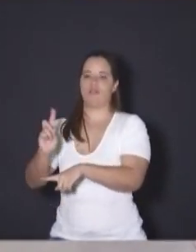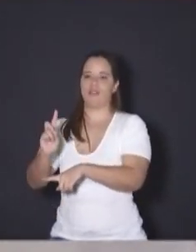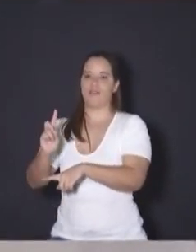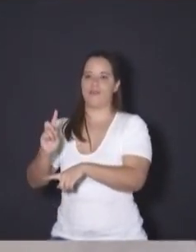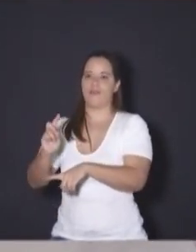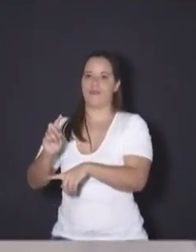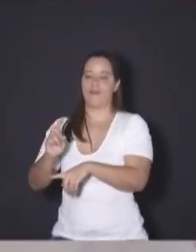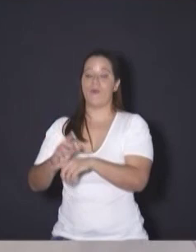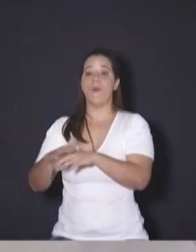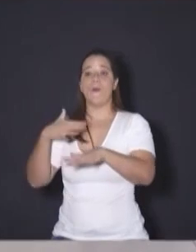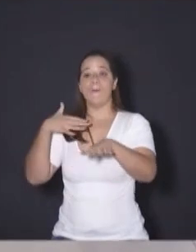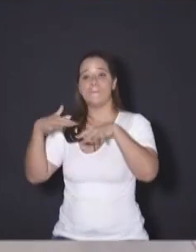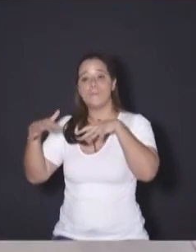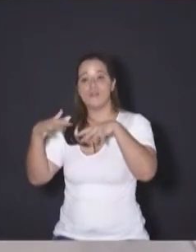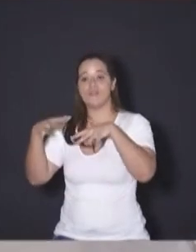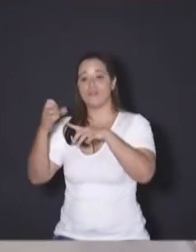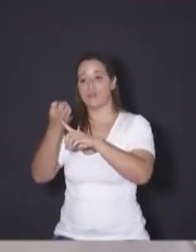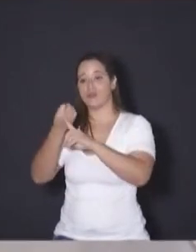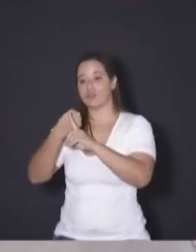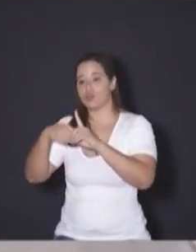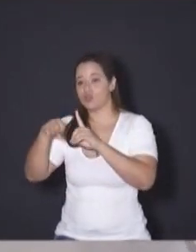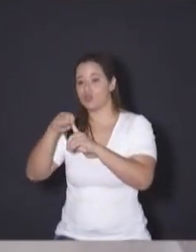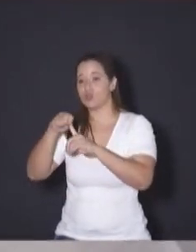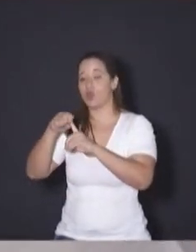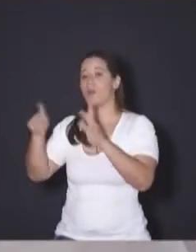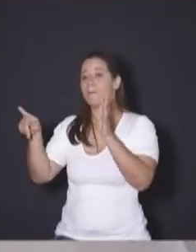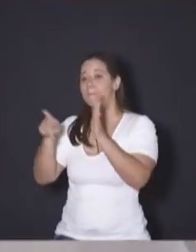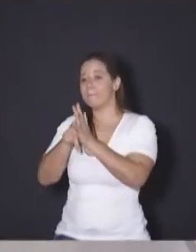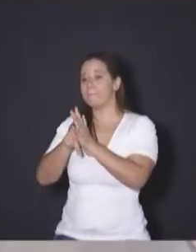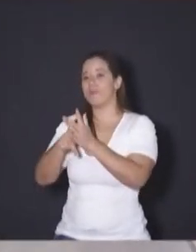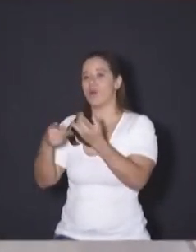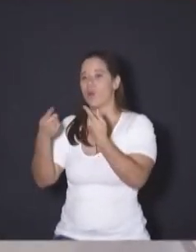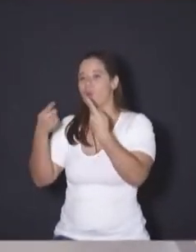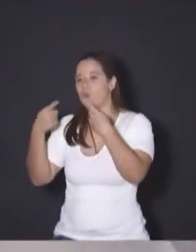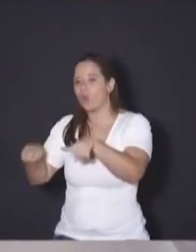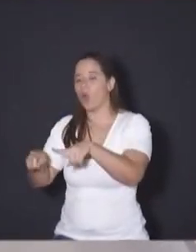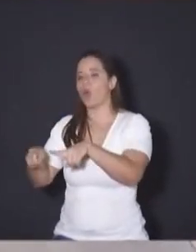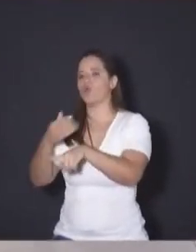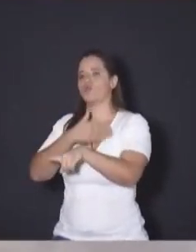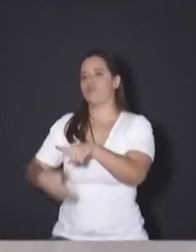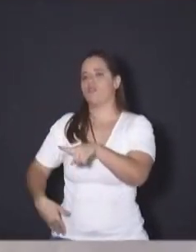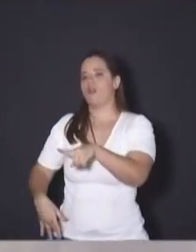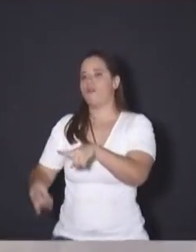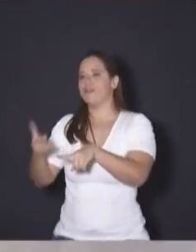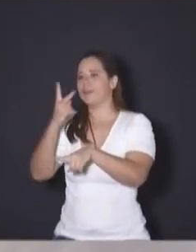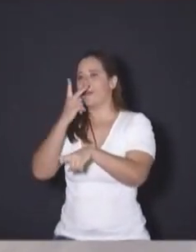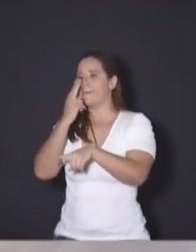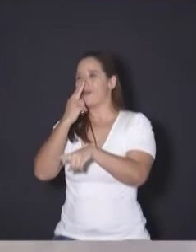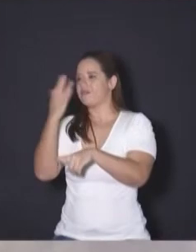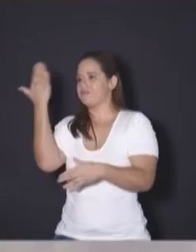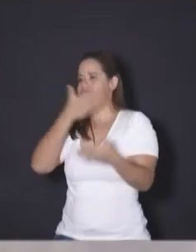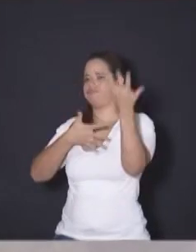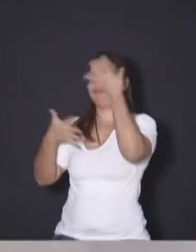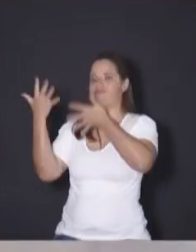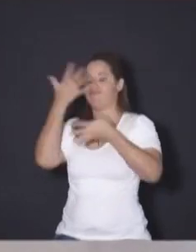os movimentos são adversários dos governos que são cegos politicamente